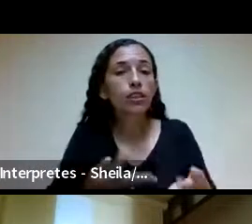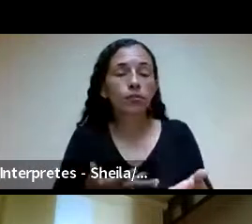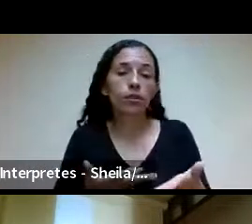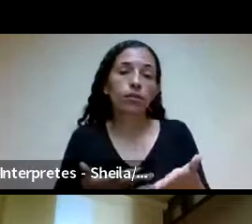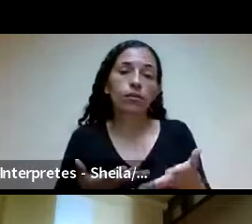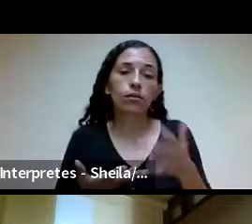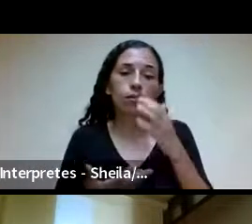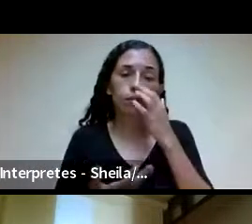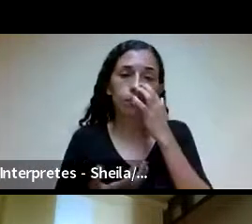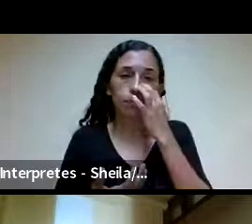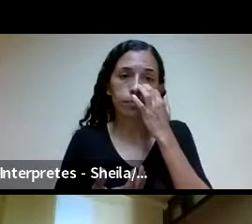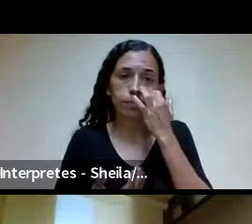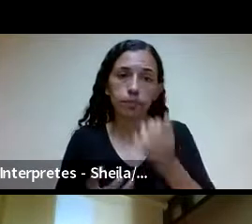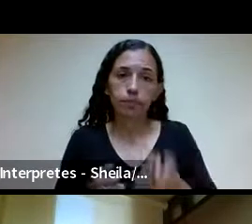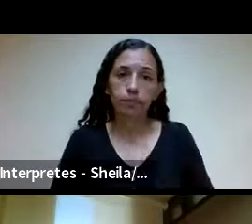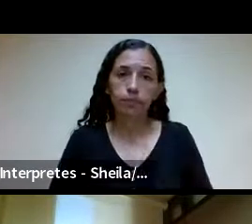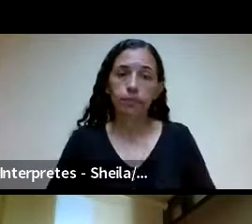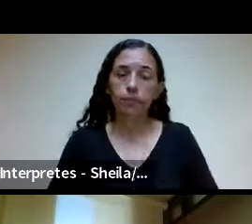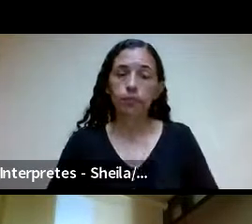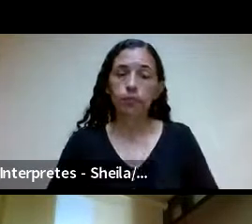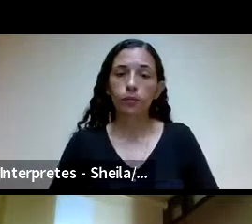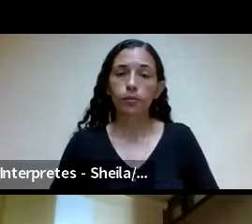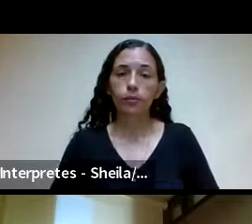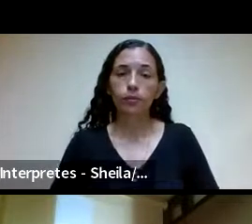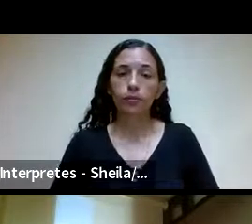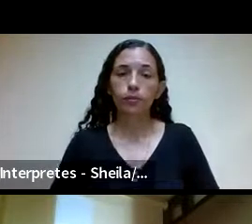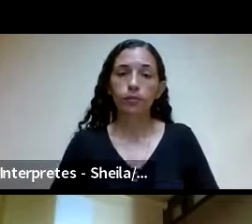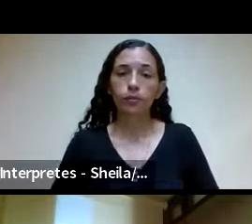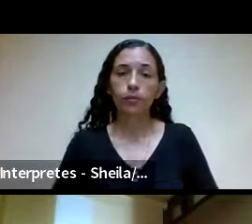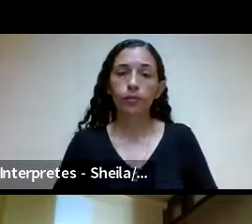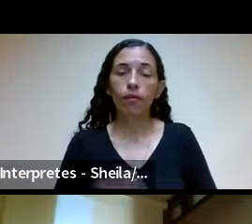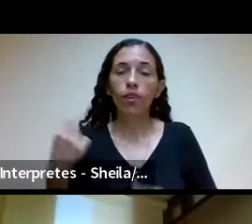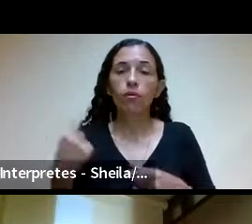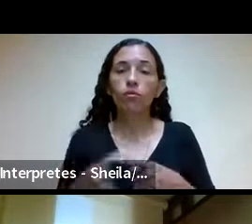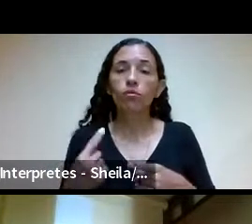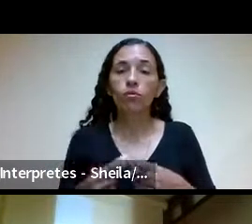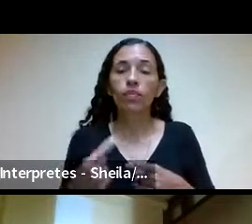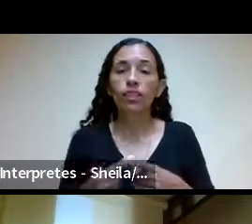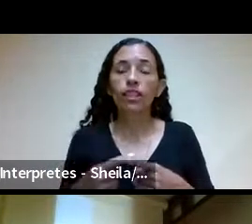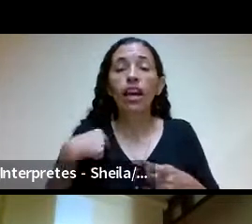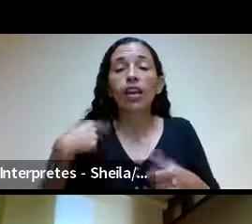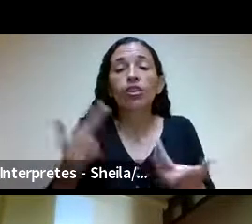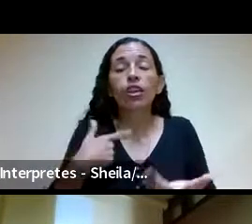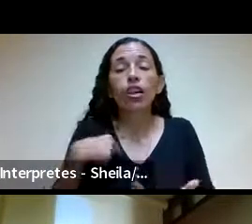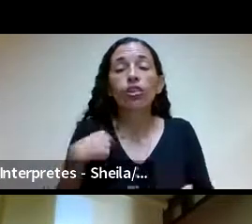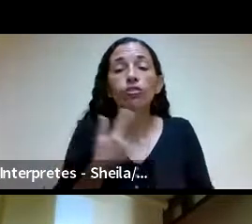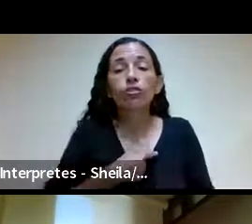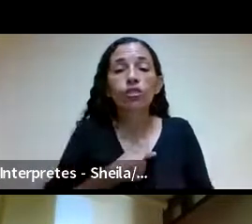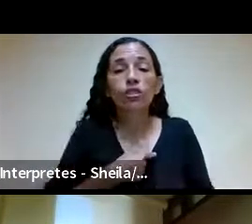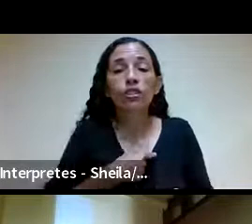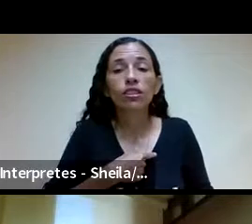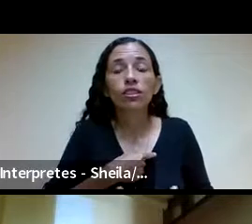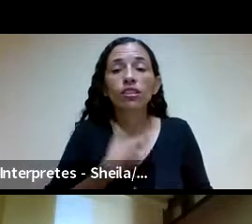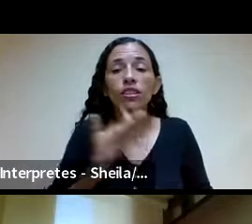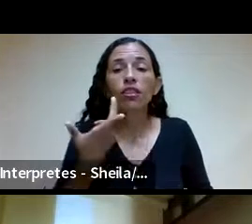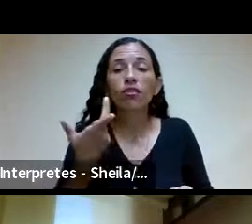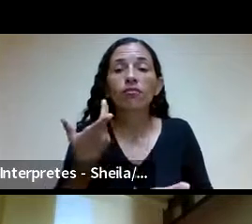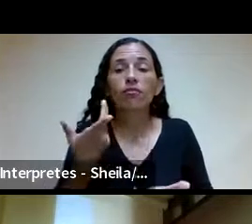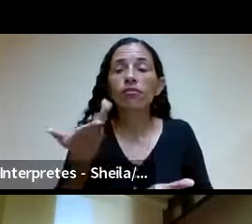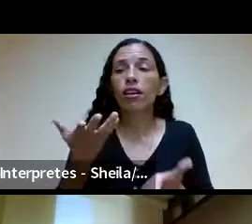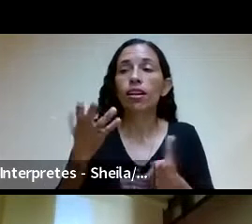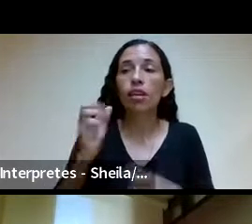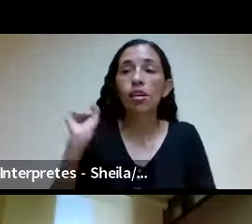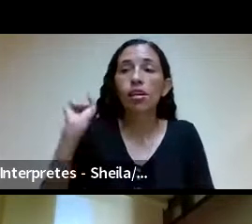processo judicial eleitoral em razão de várias questões burocráticas. Esse ponto daqui